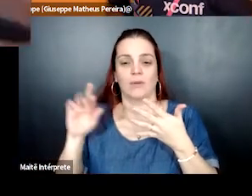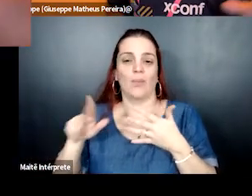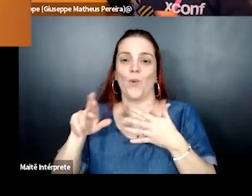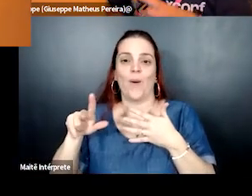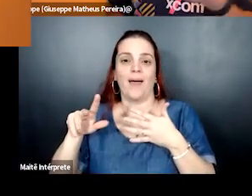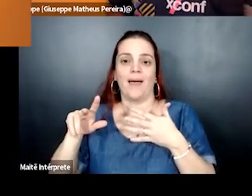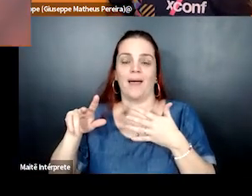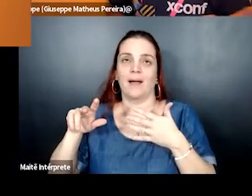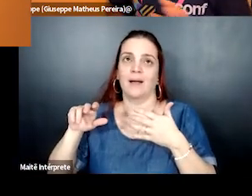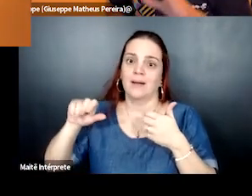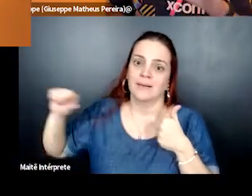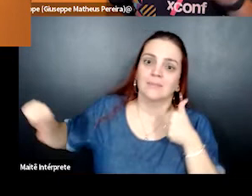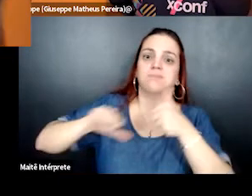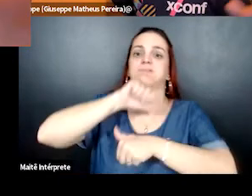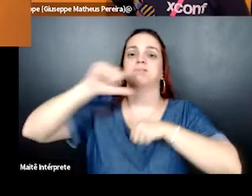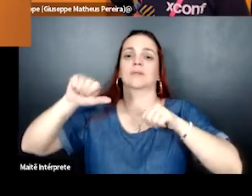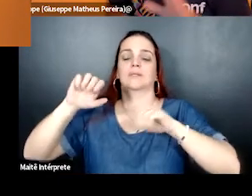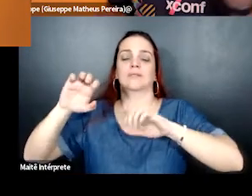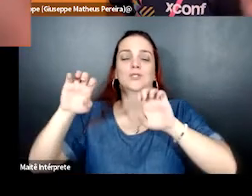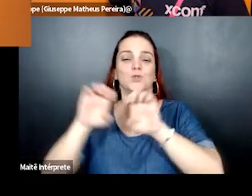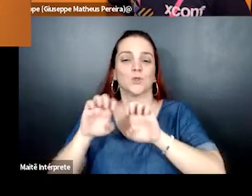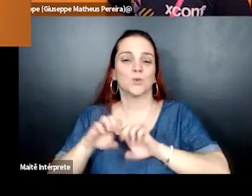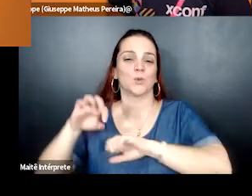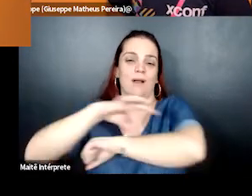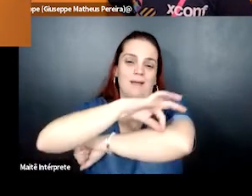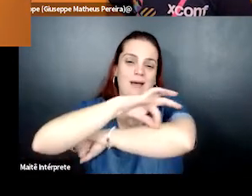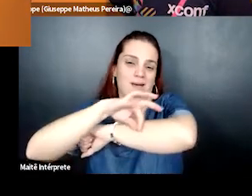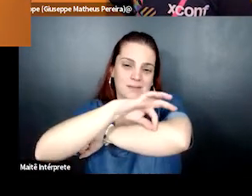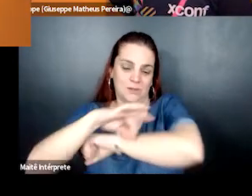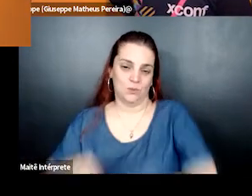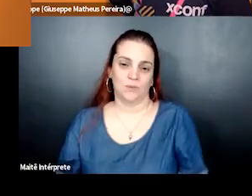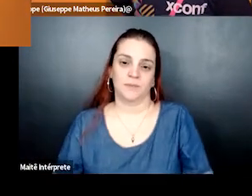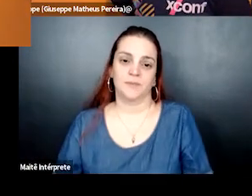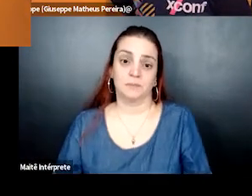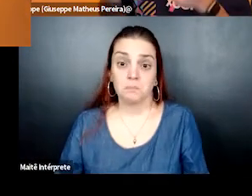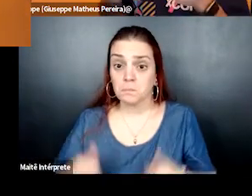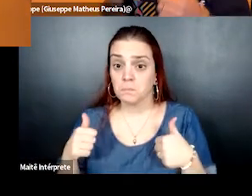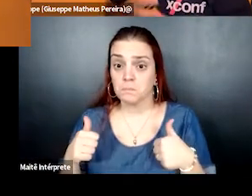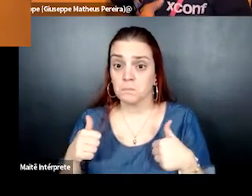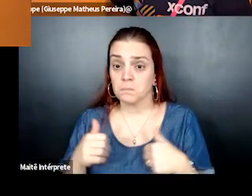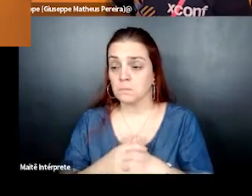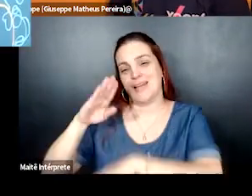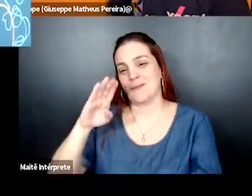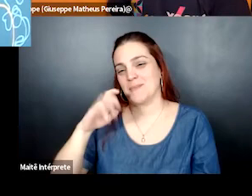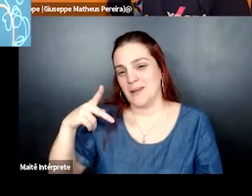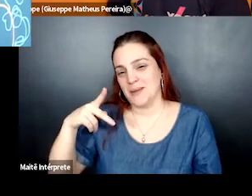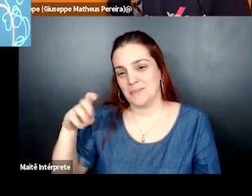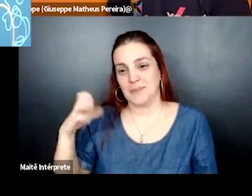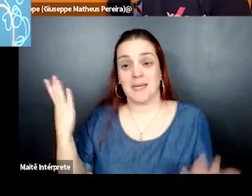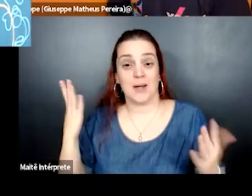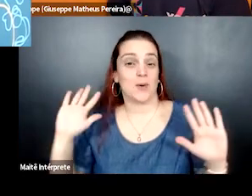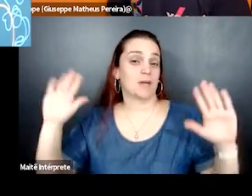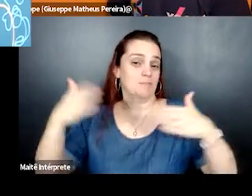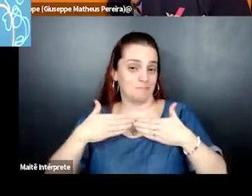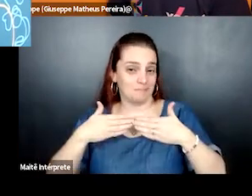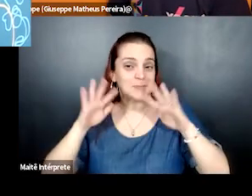a estrutura não significa esse nível de arquitetura, né? Legal? Quando a gente encerra